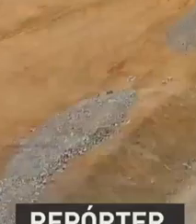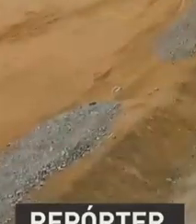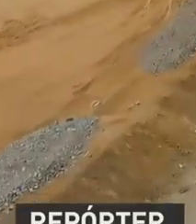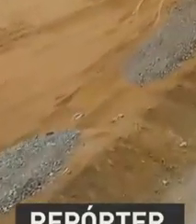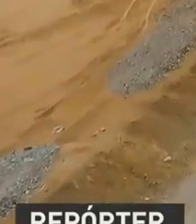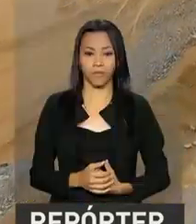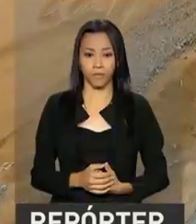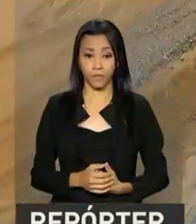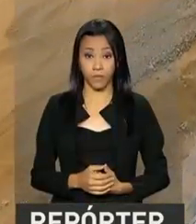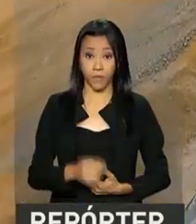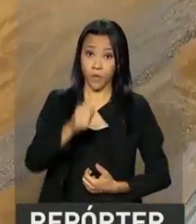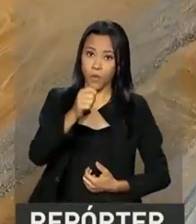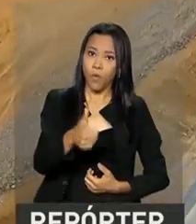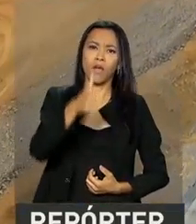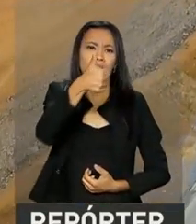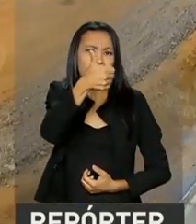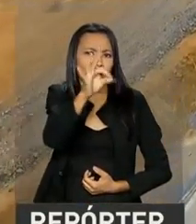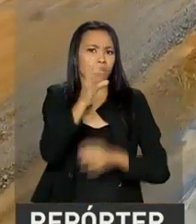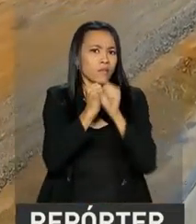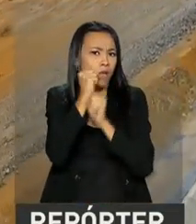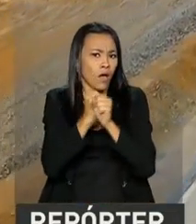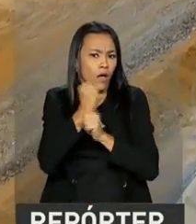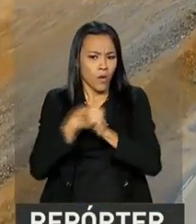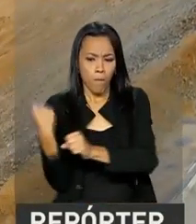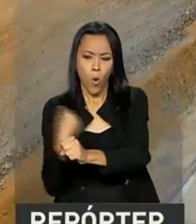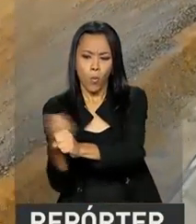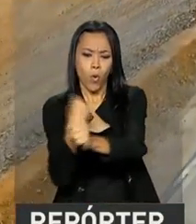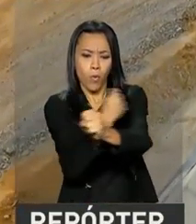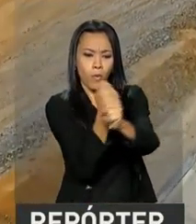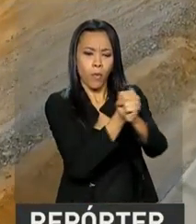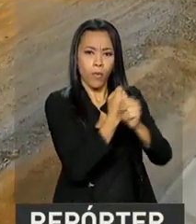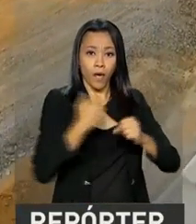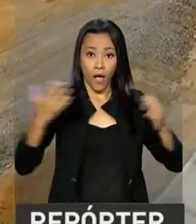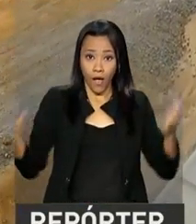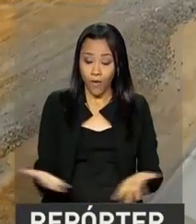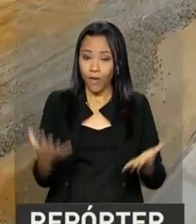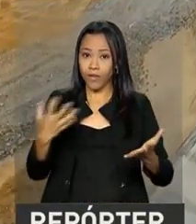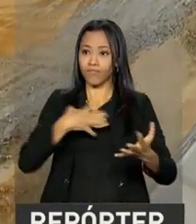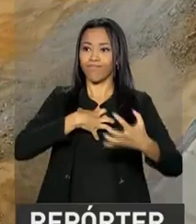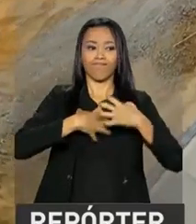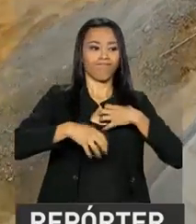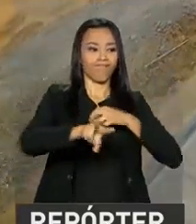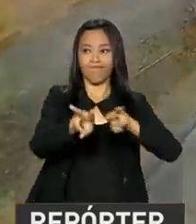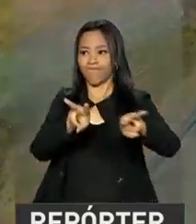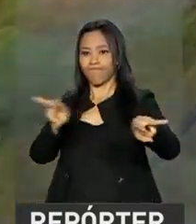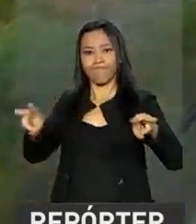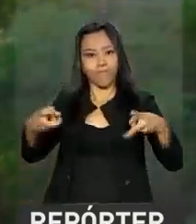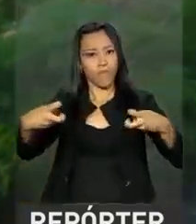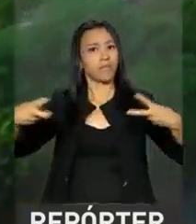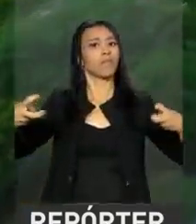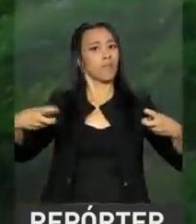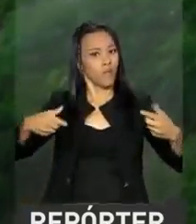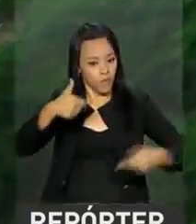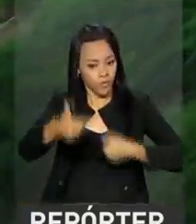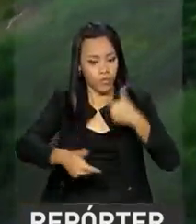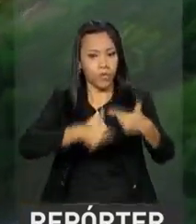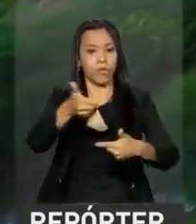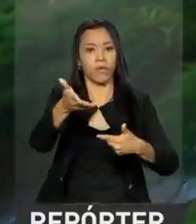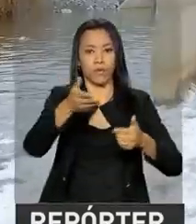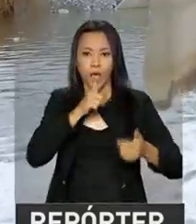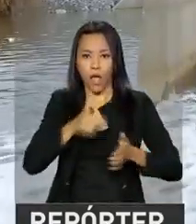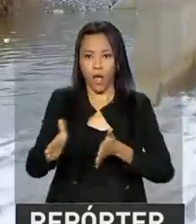Foram quase 10 anos de obras até que os primeiros efeitos começassem a ser sentidos na região. No último mês